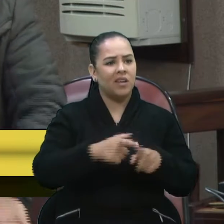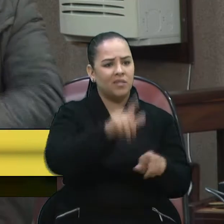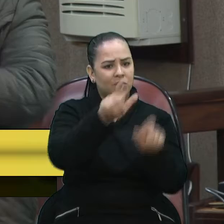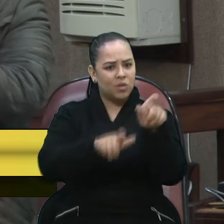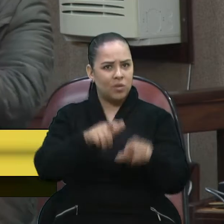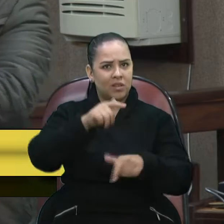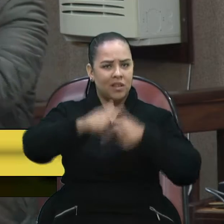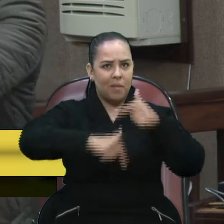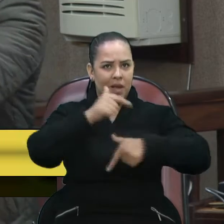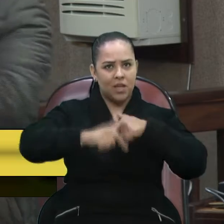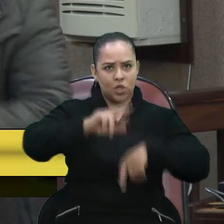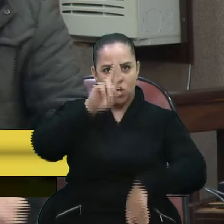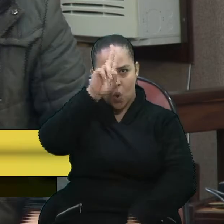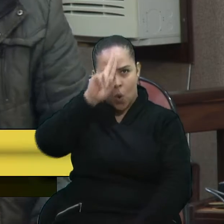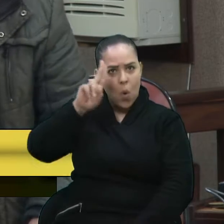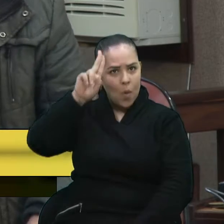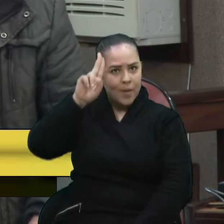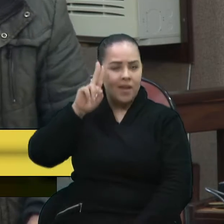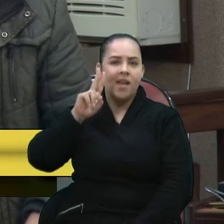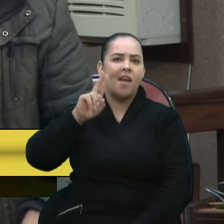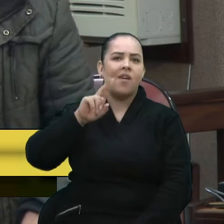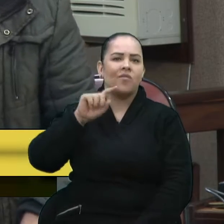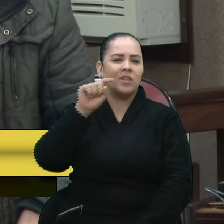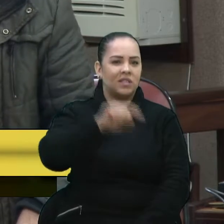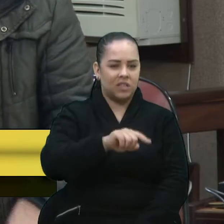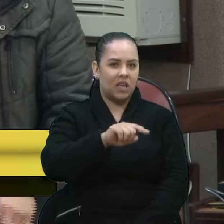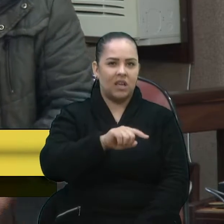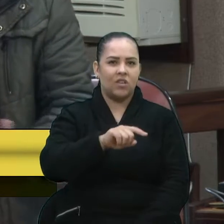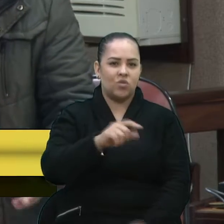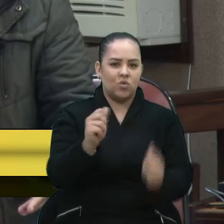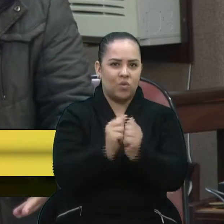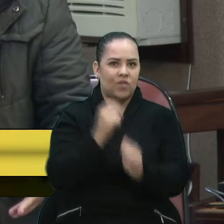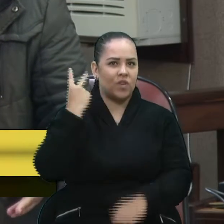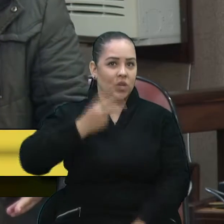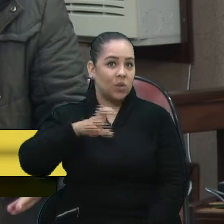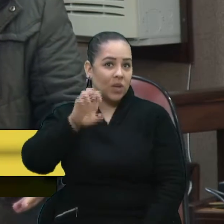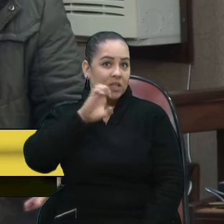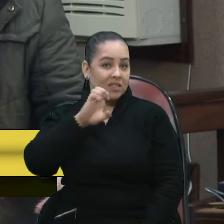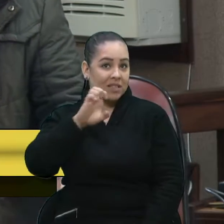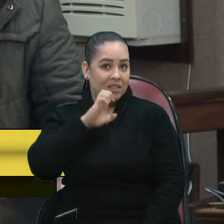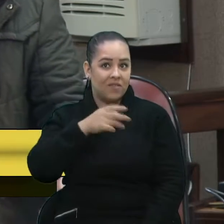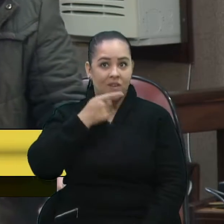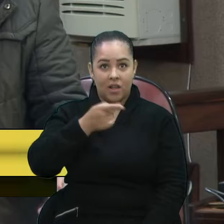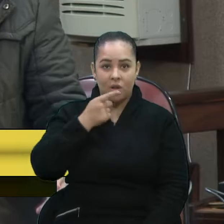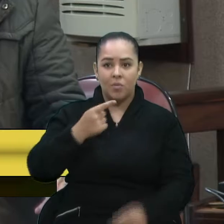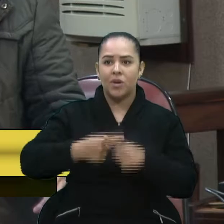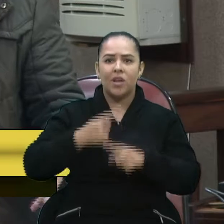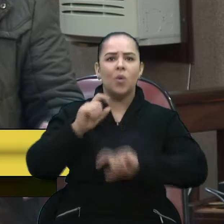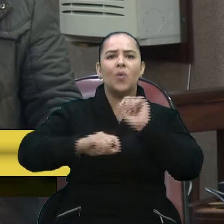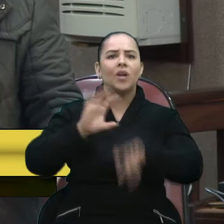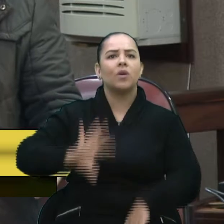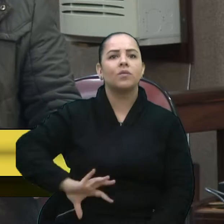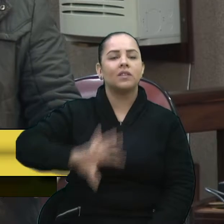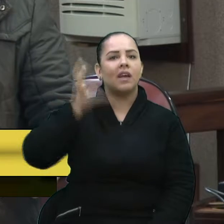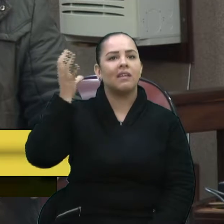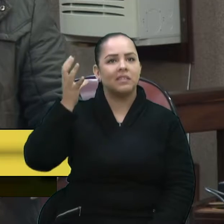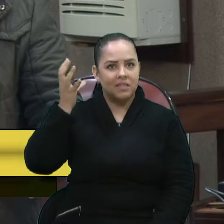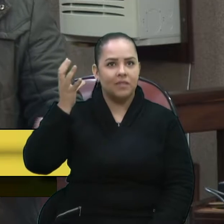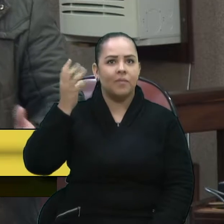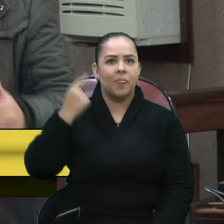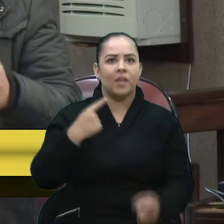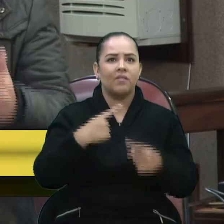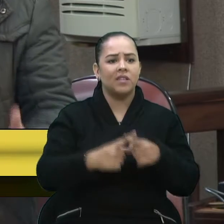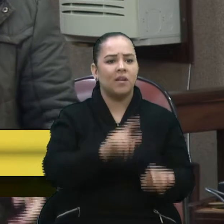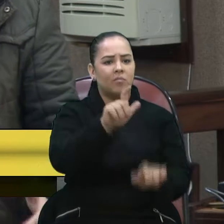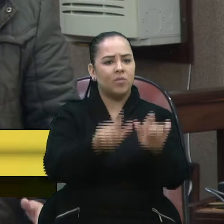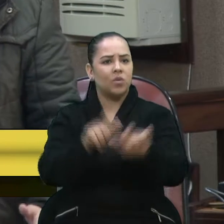Uber, aqui a vereadora Estela, o senhor levantaram o tema, elas estão na miséria, porque daí o que acontece, vereador? Muitas dessas pessoas poderiam